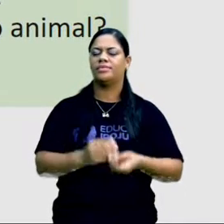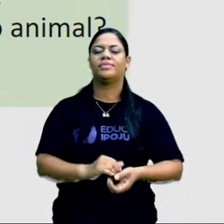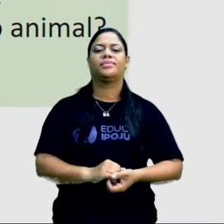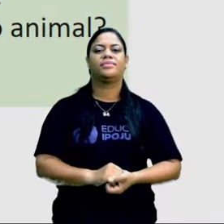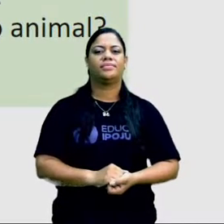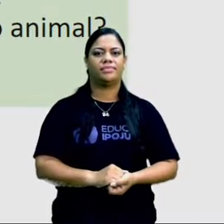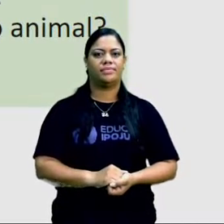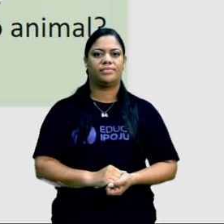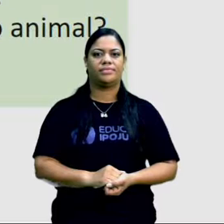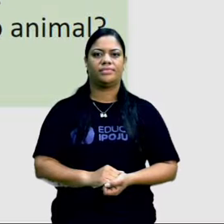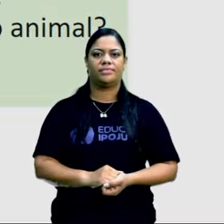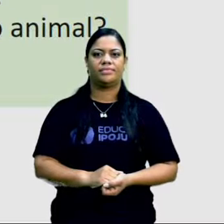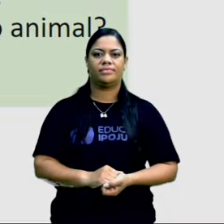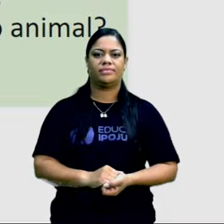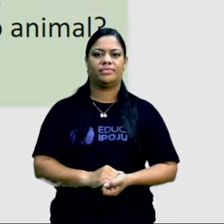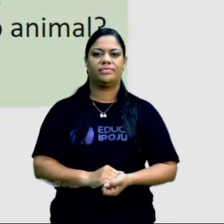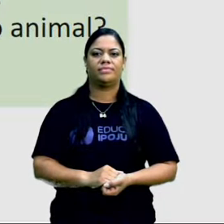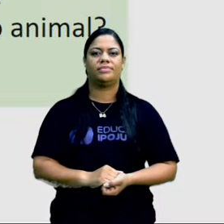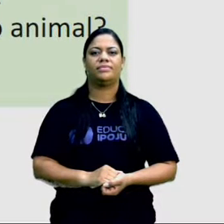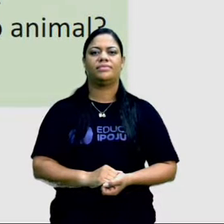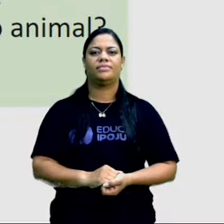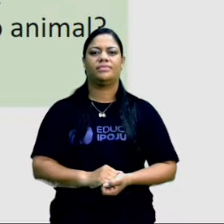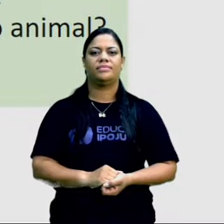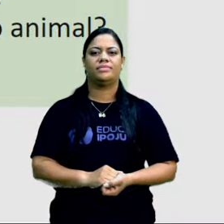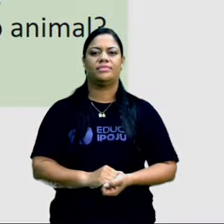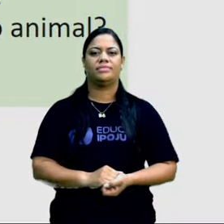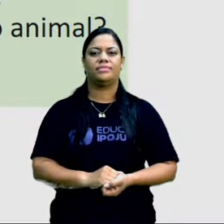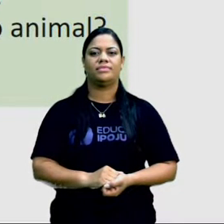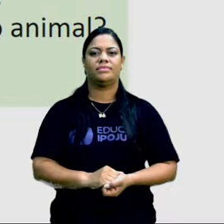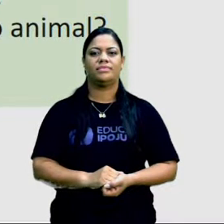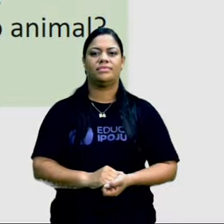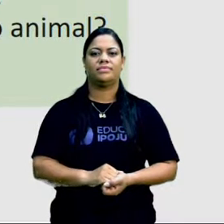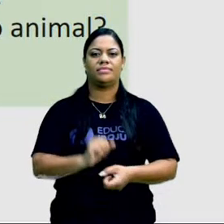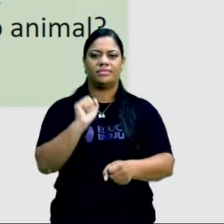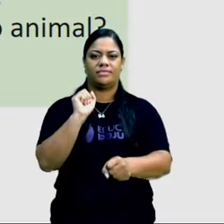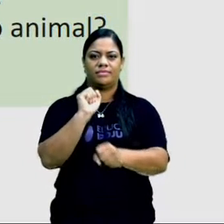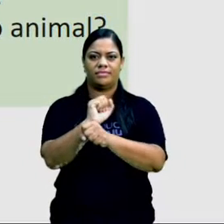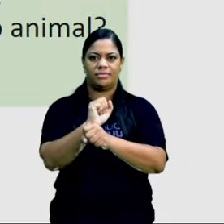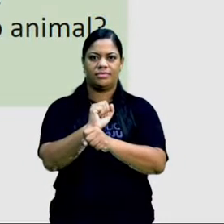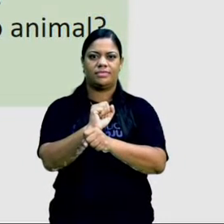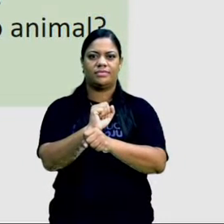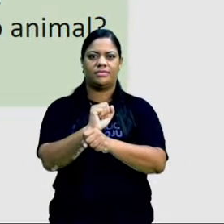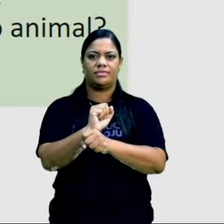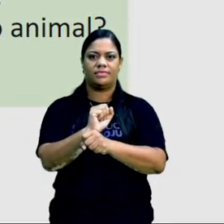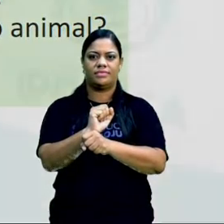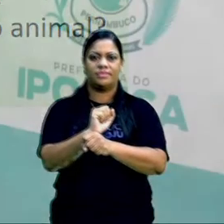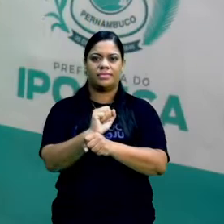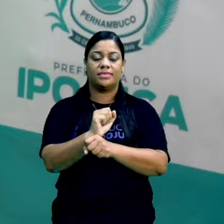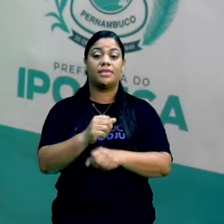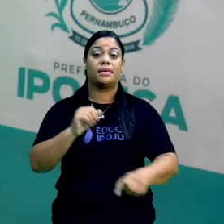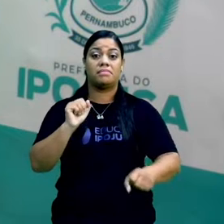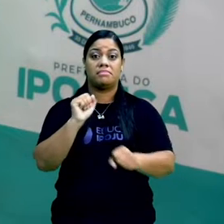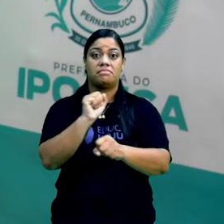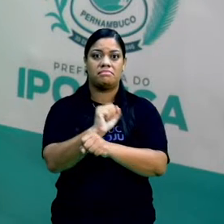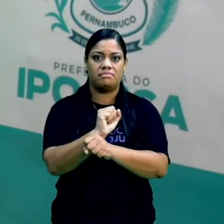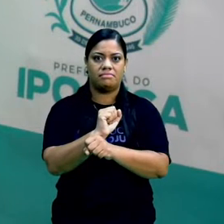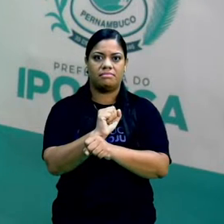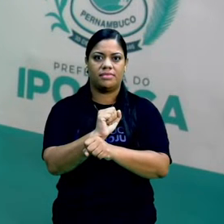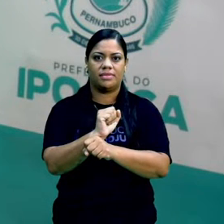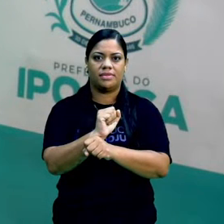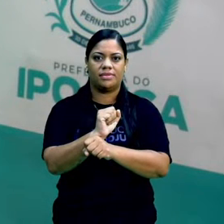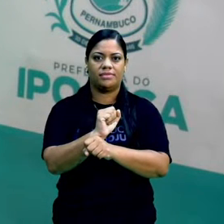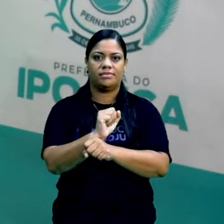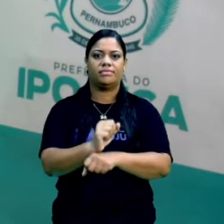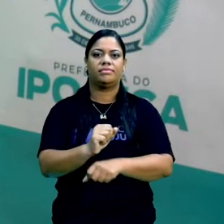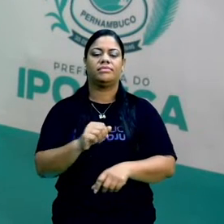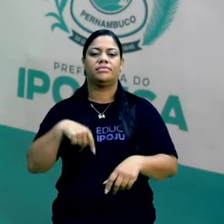bem. Ele deu um solavanco, que é uma parada bem brusca, para trás.